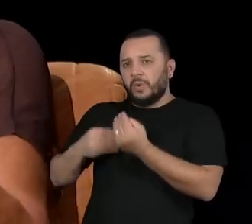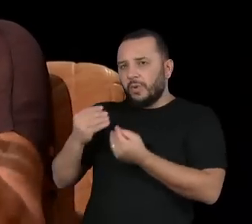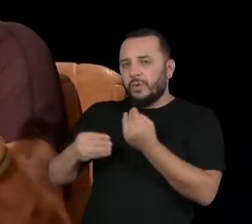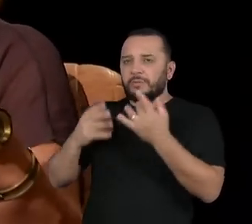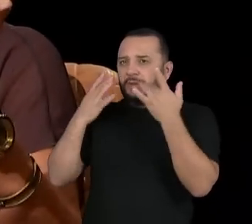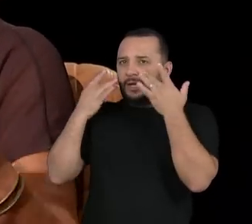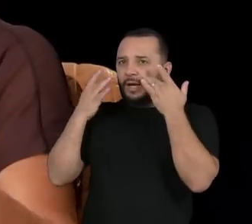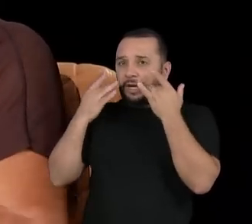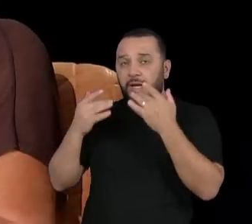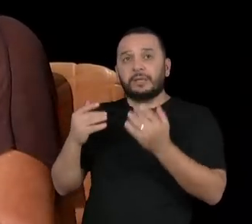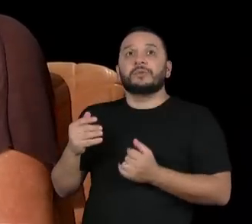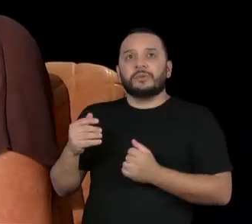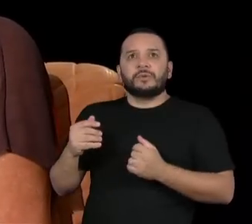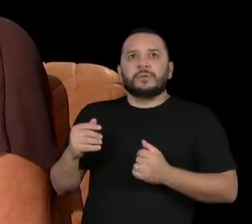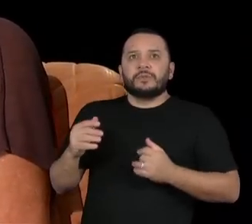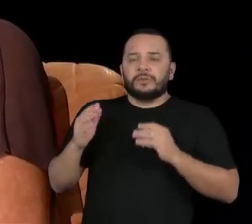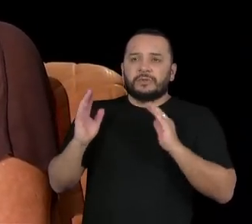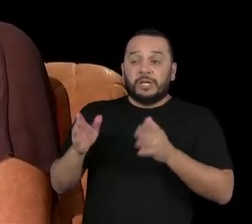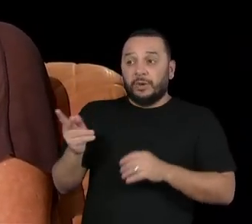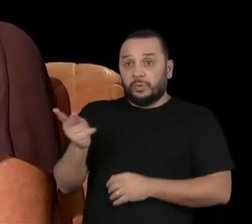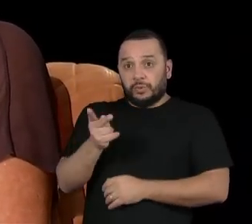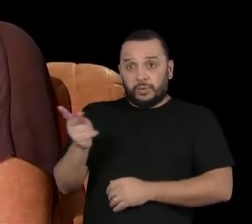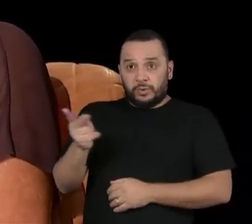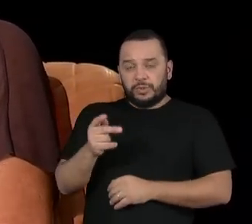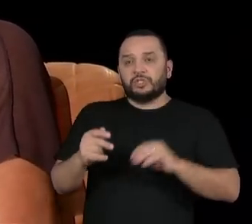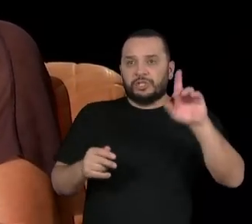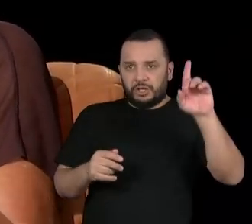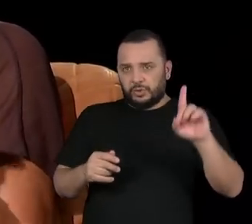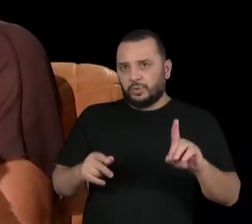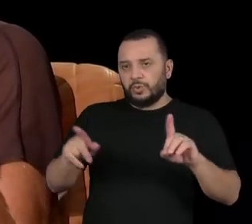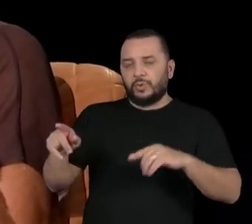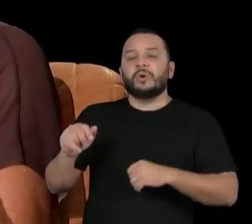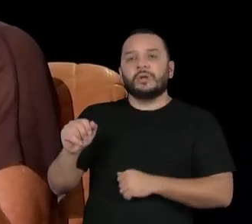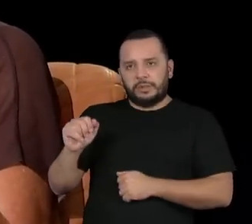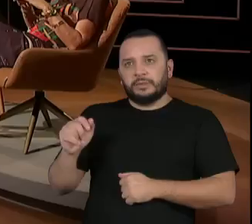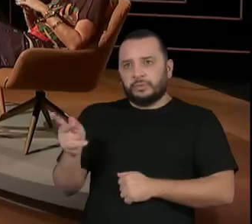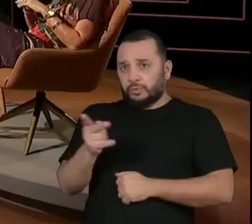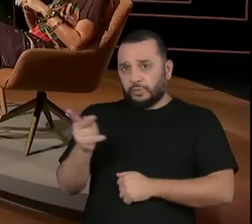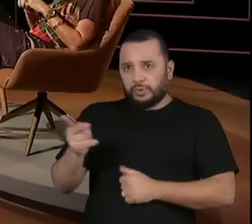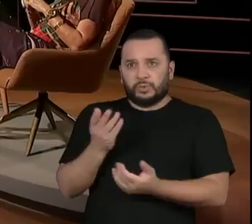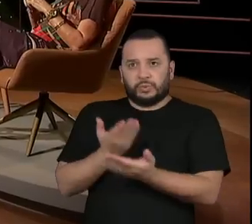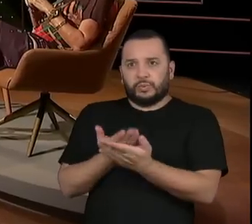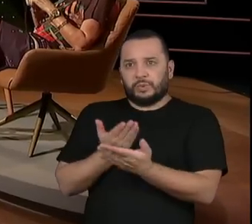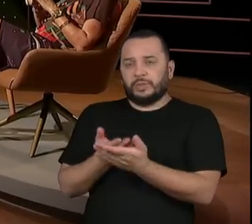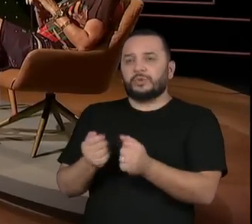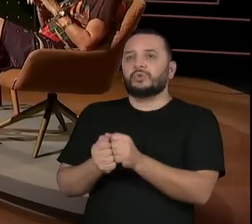colega, porque eles estudaram juntos lá na escola de formação de atores que tinha em Porto Alegre.